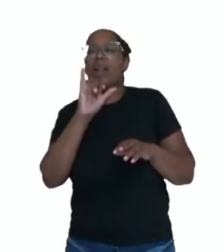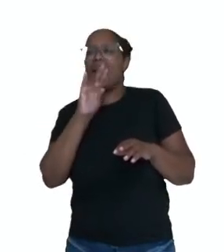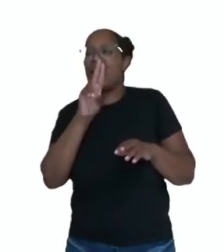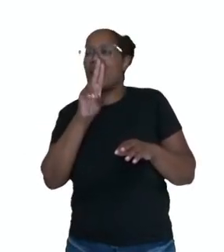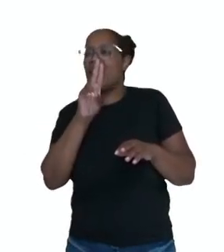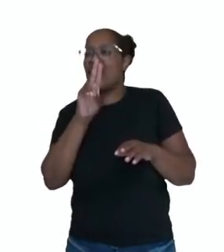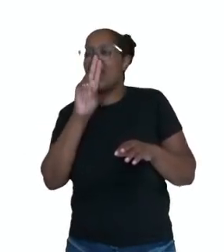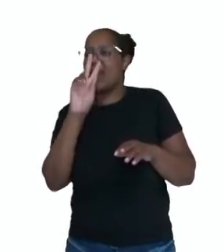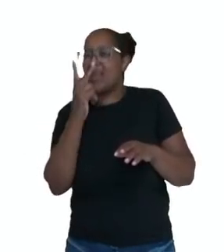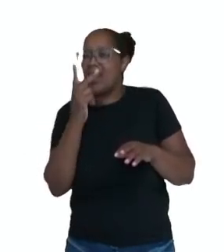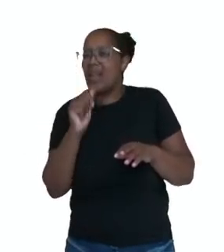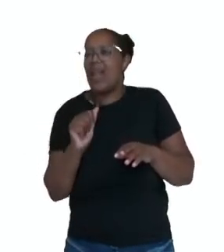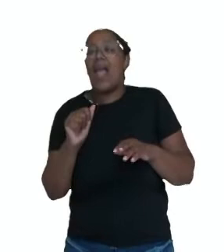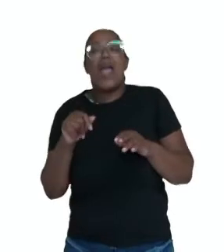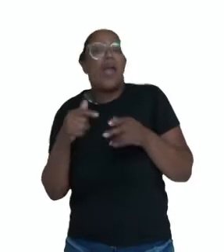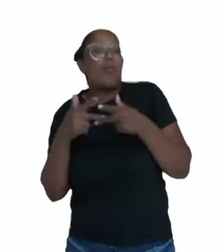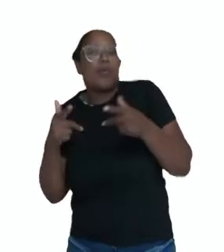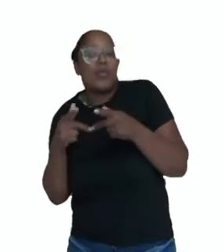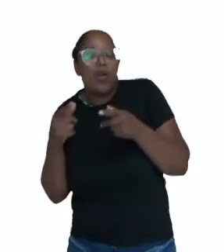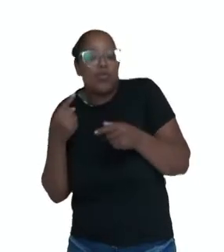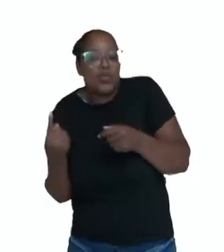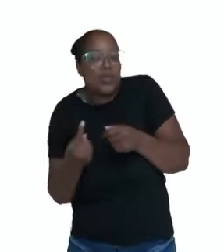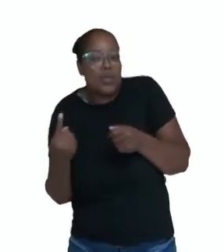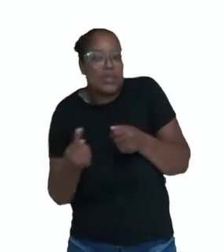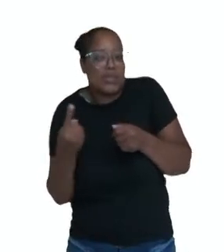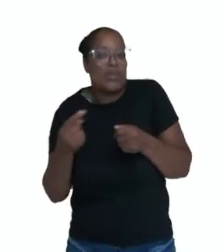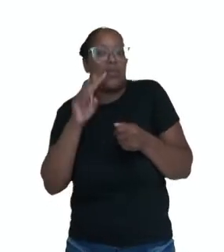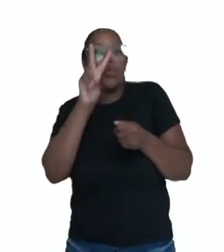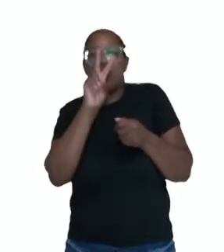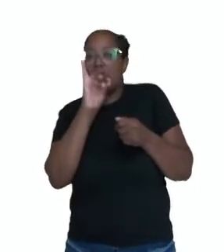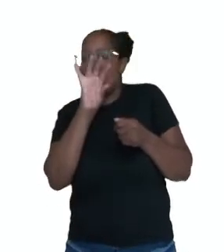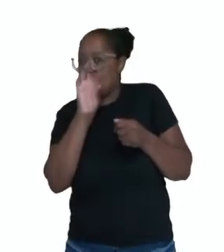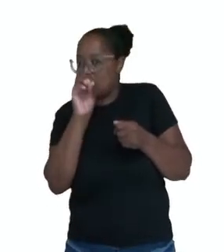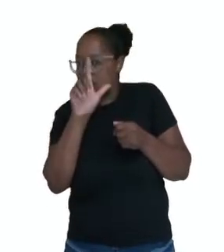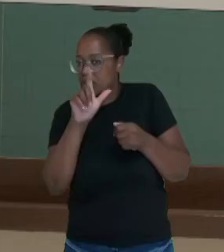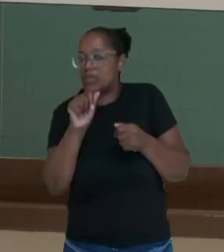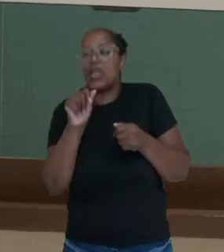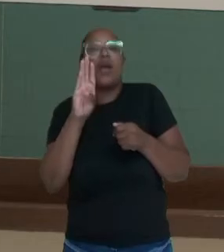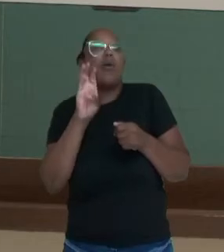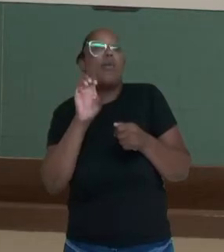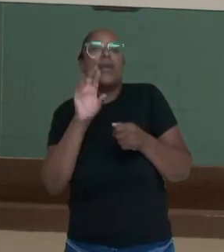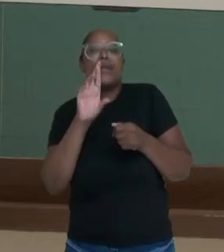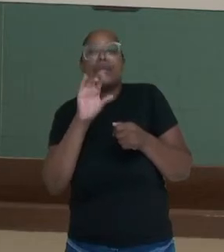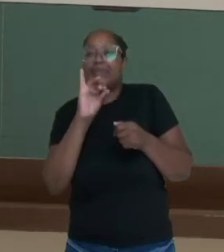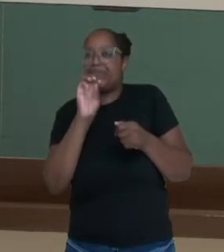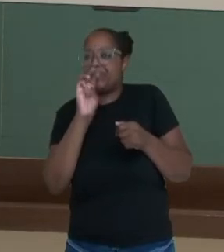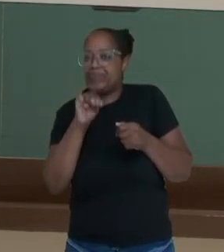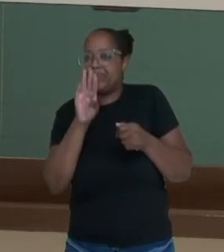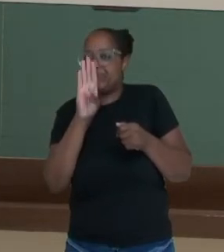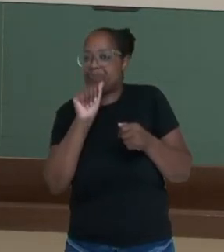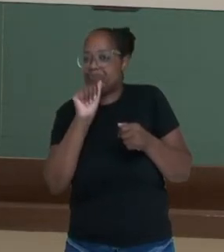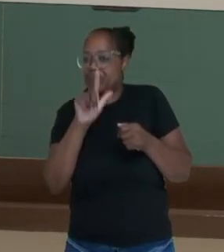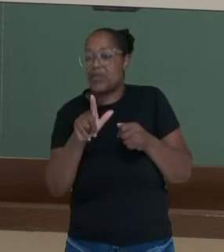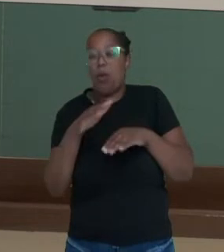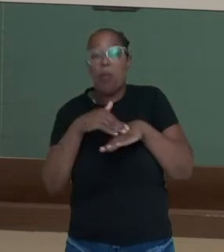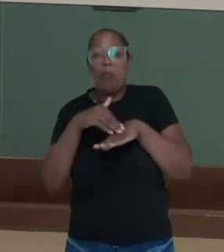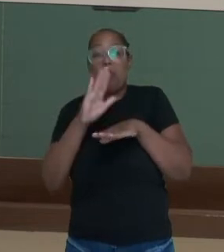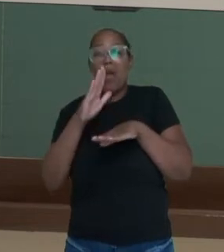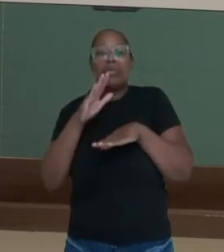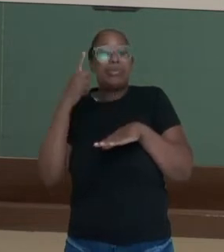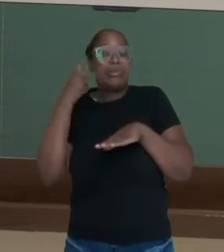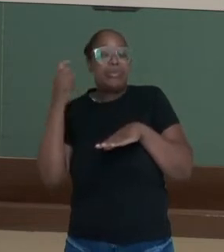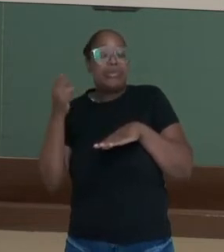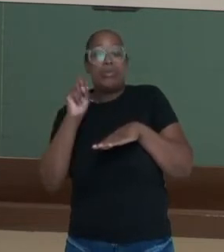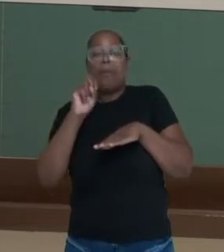viradas e os improvisos característicos. O viola é o berimbau mais agudo da roda